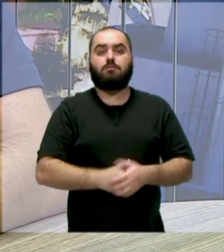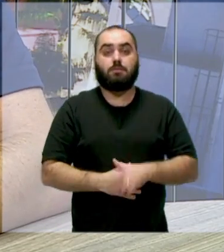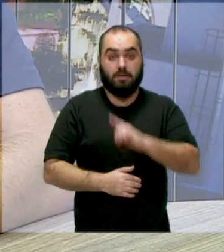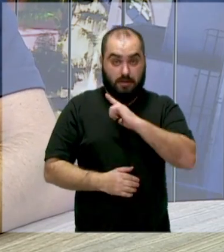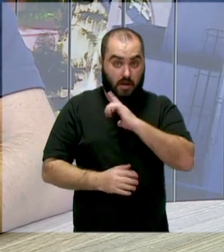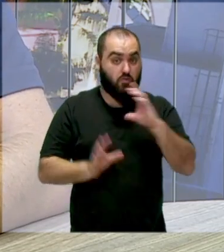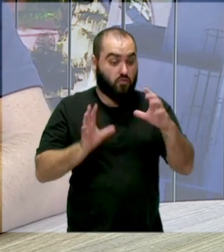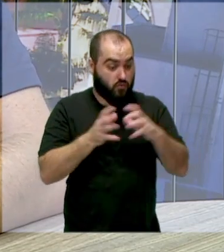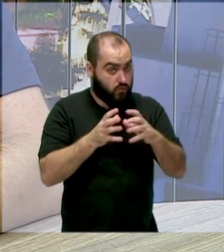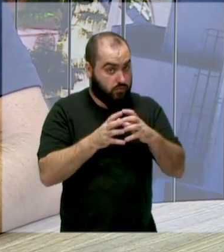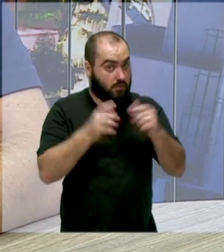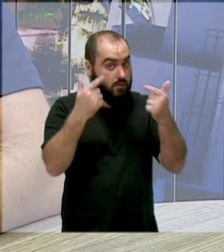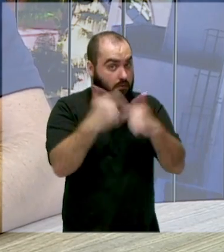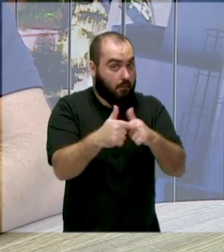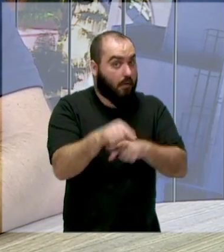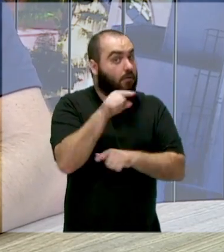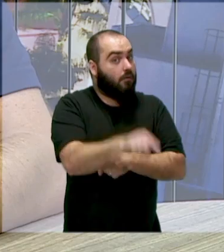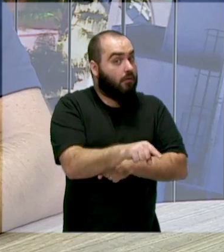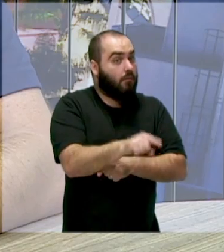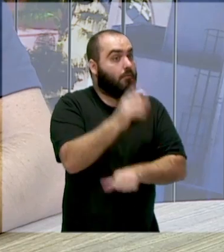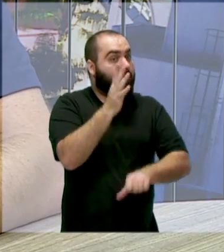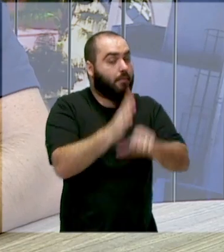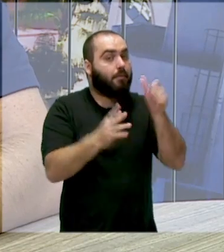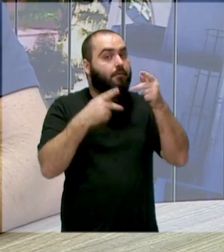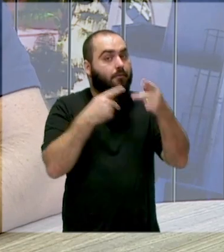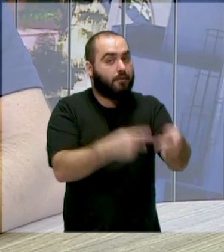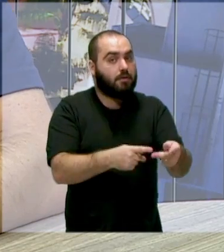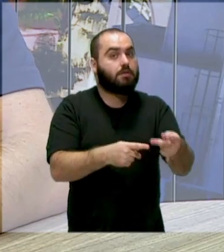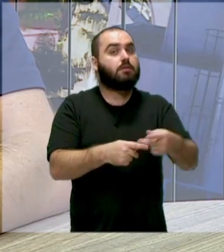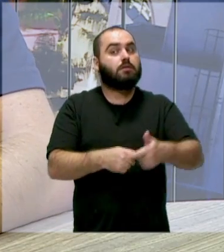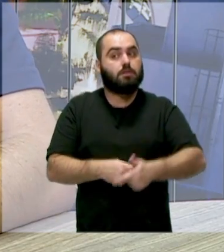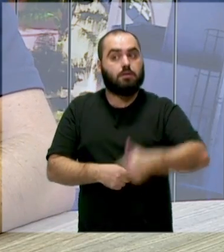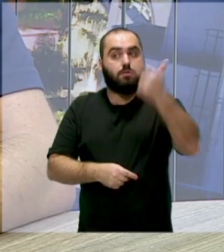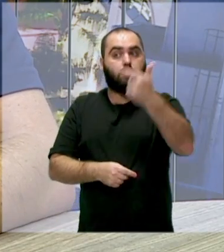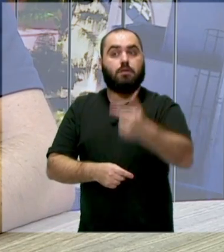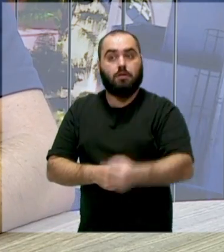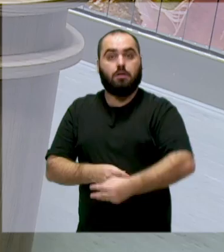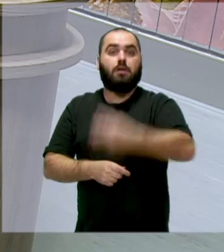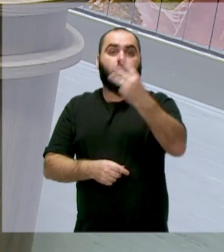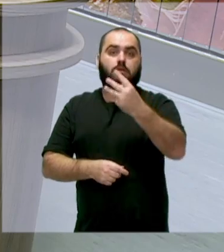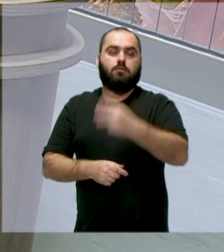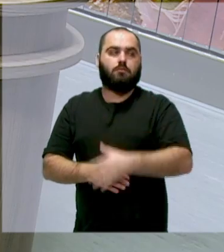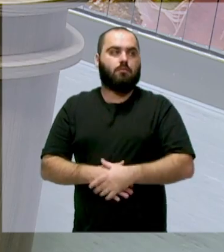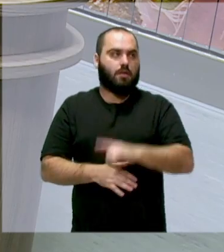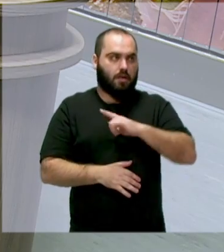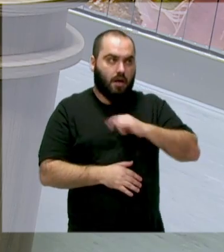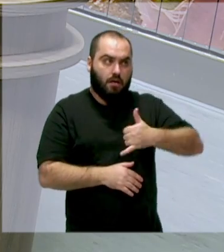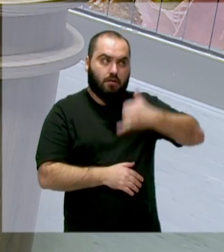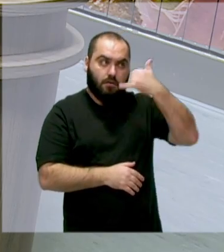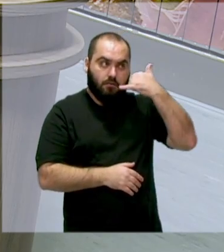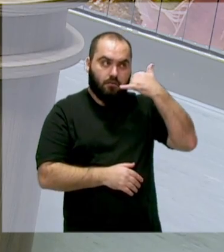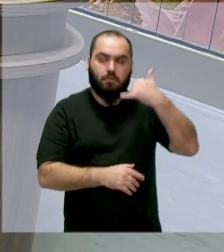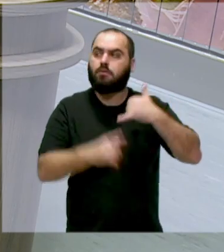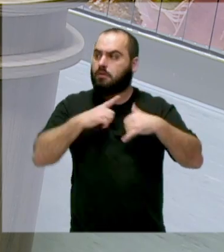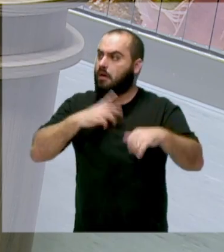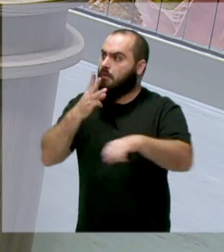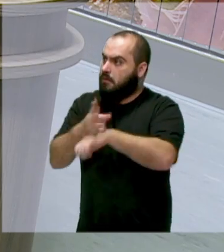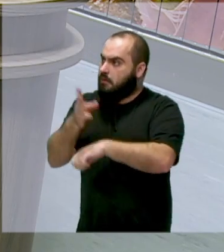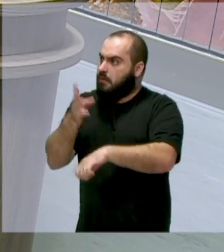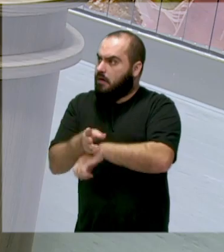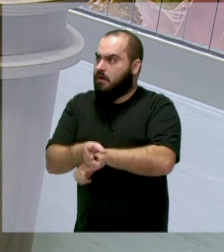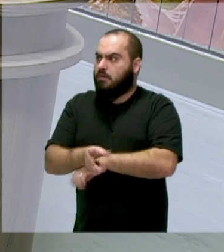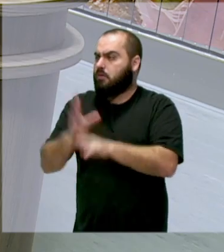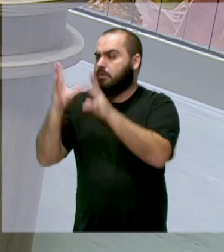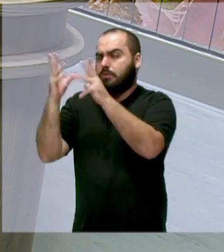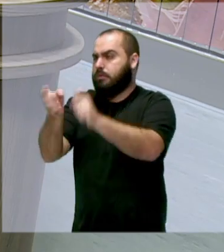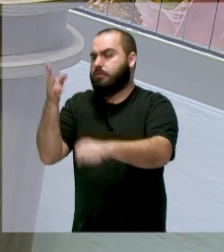com isso, a gente faz uma primeira visita, faz uma segunda, faz uma terceira. Tem telefone, WhatsApp? Nós temos um WhatsApp, porque hoje em dia tudo